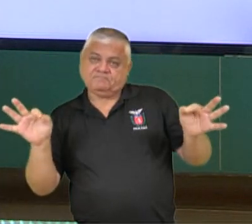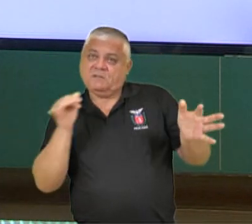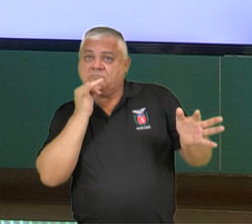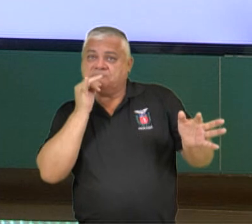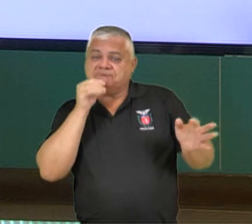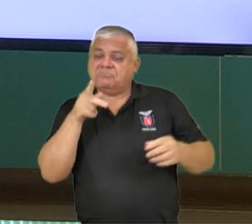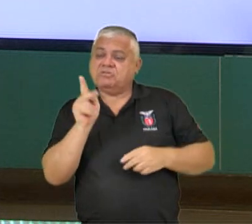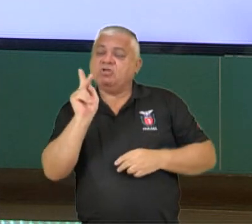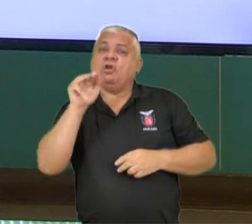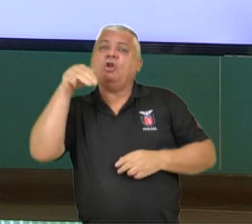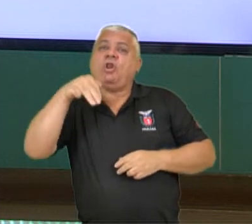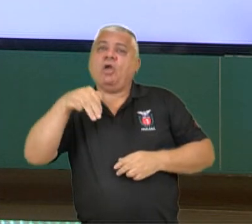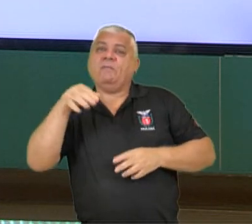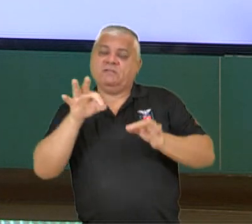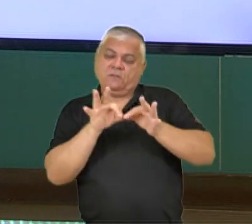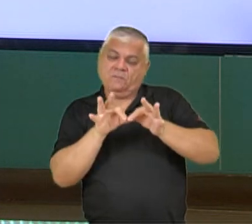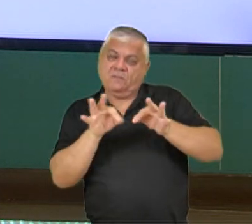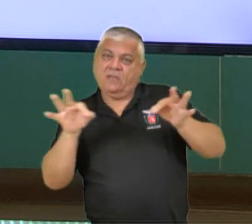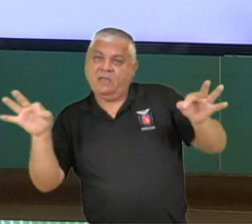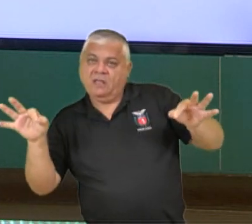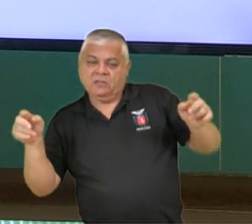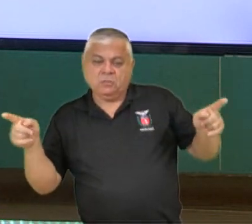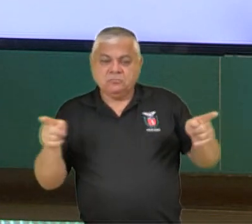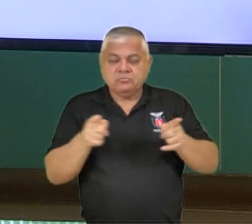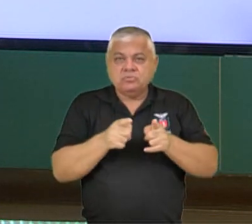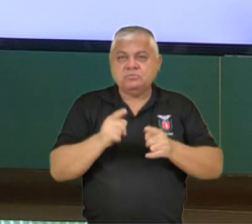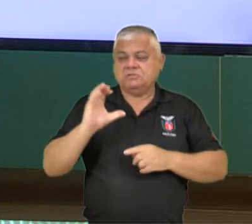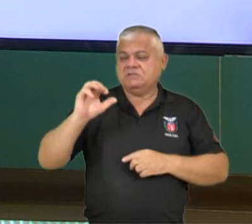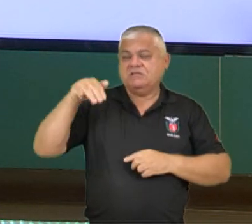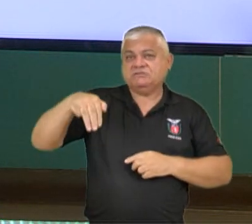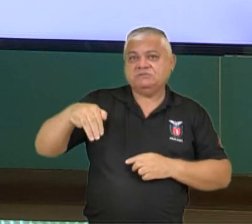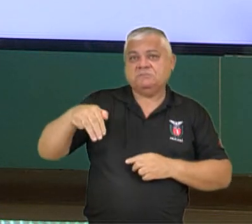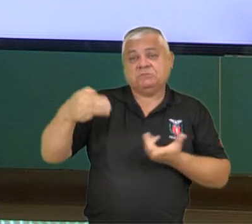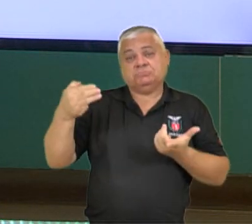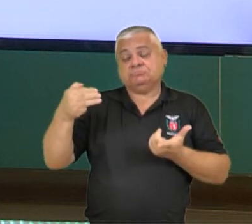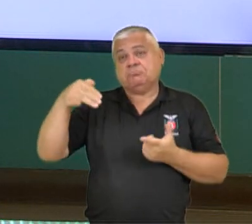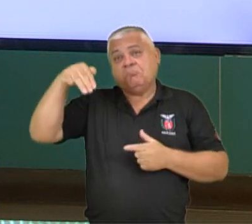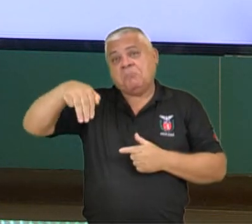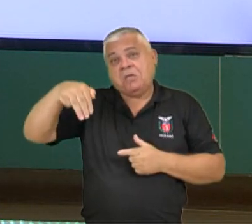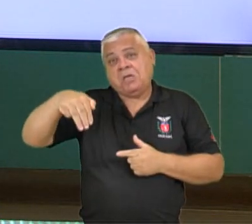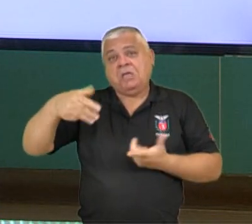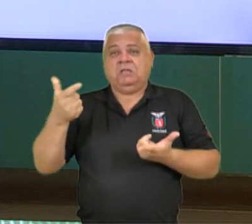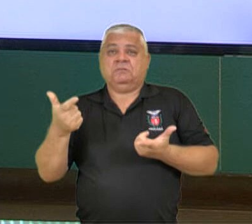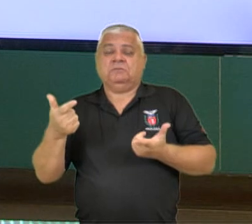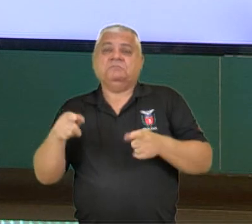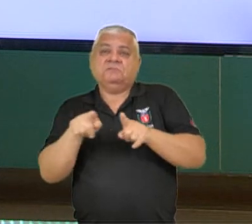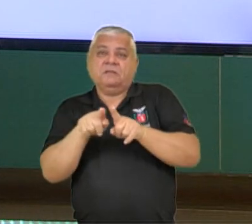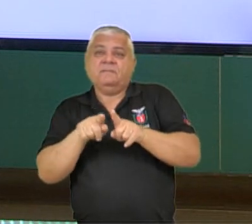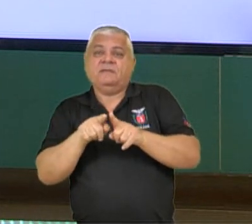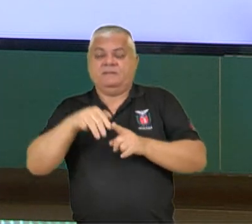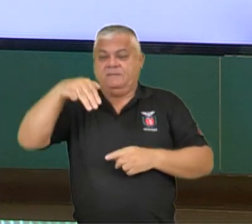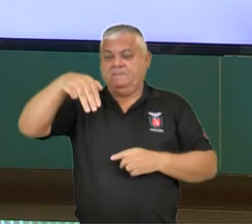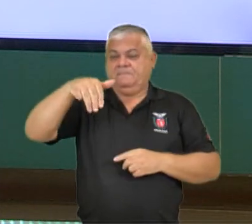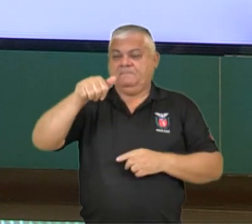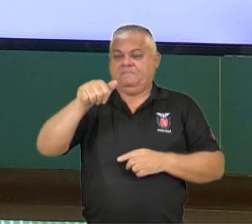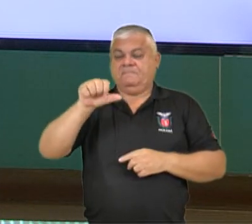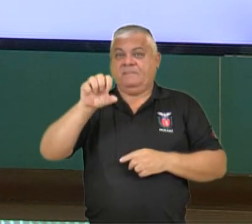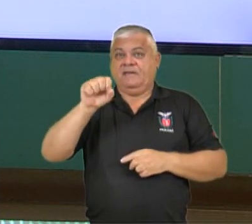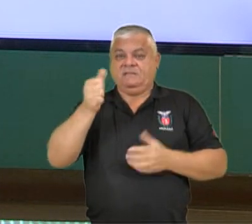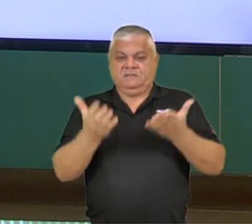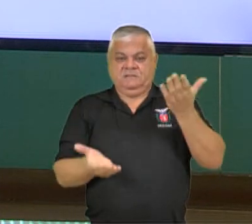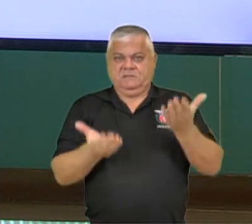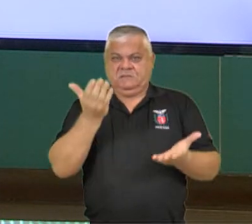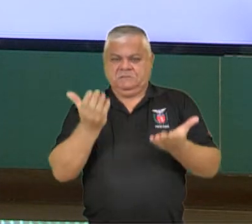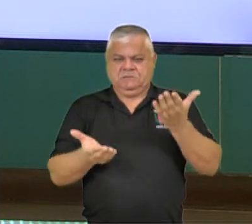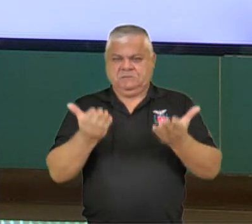em quilômetros, metros, centímetros e milímetros, as unidades de massa, que podem ser medidas em